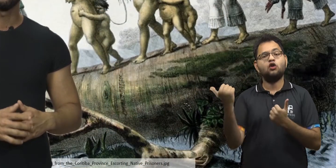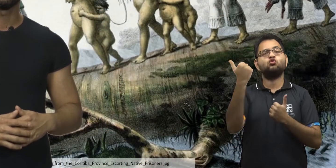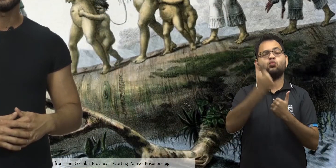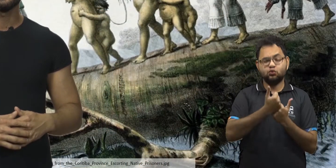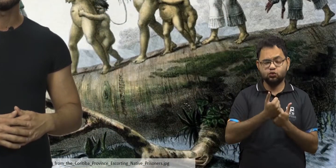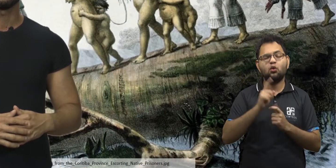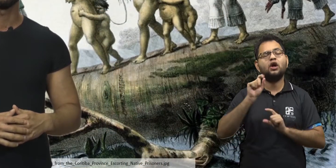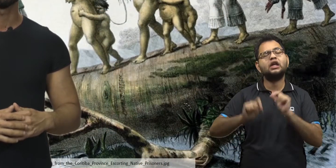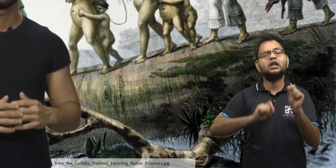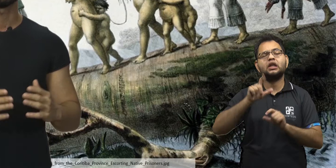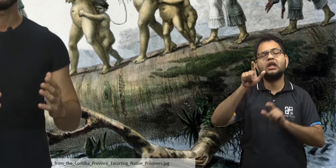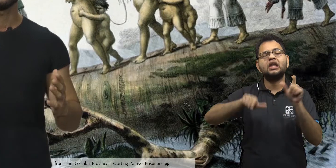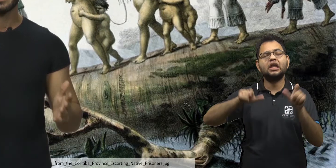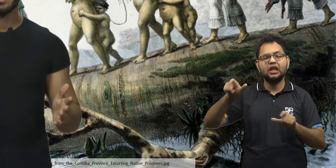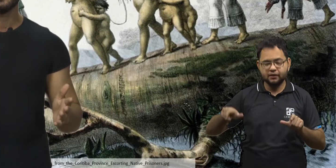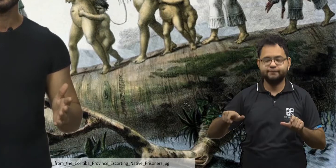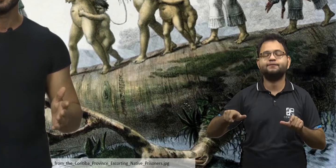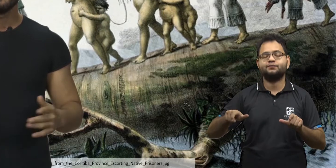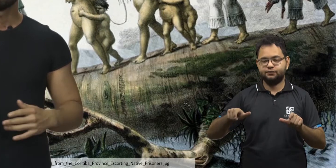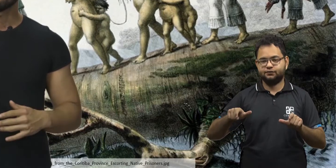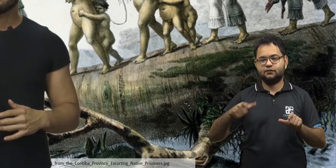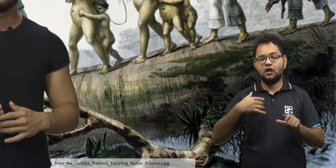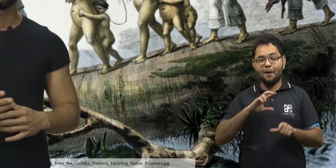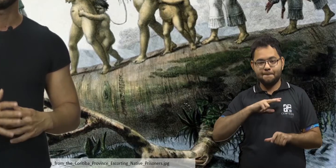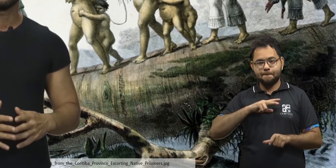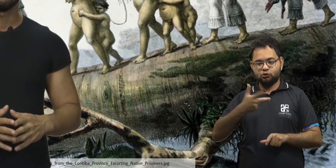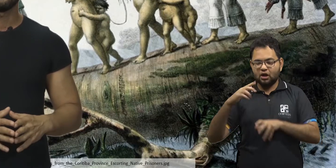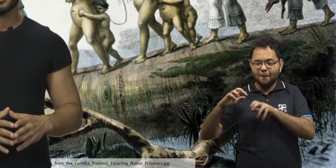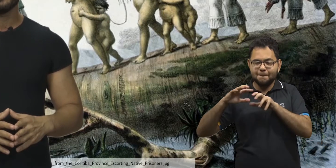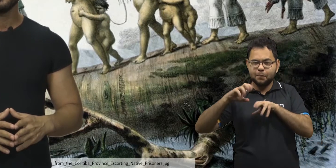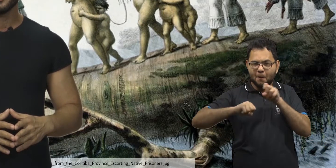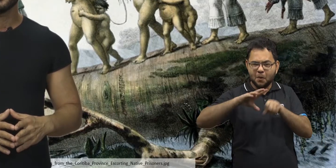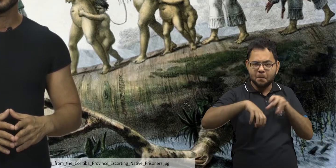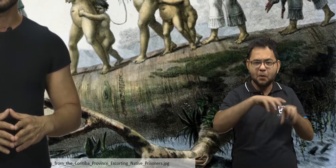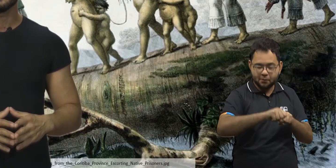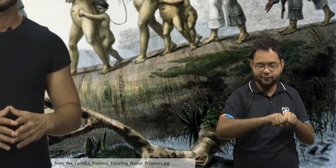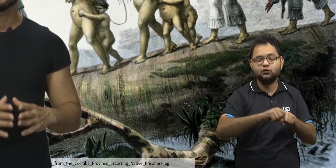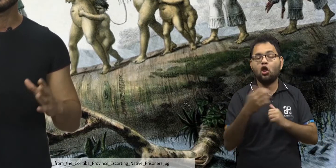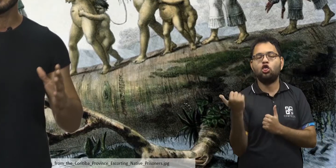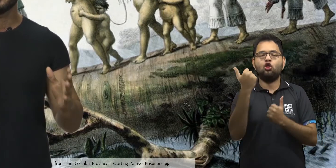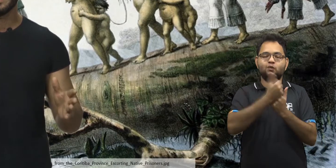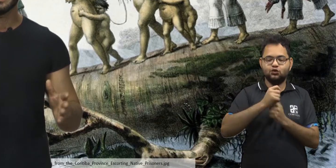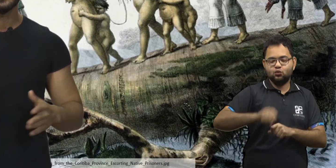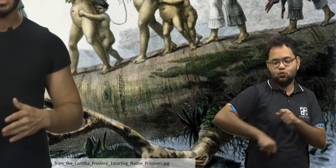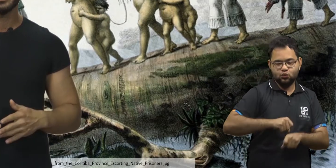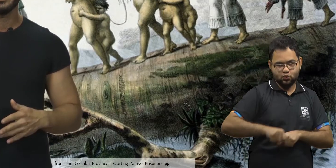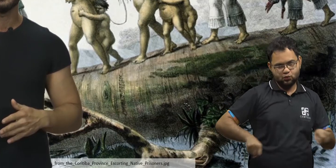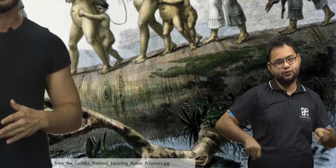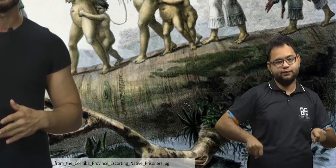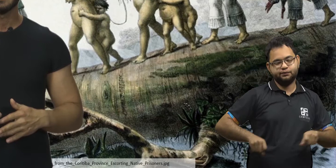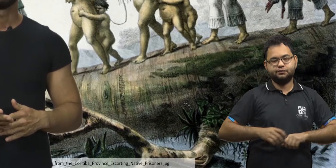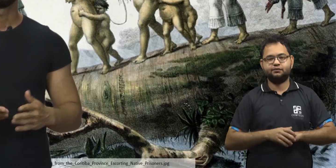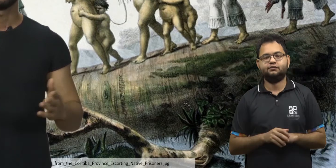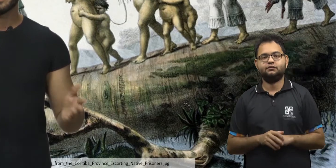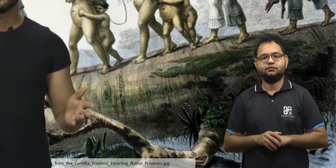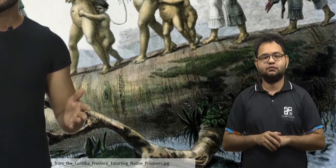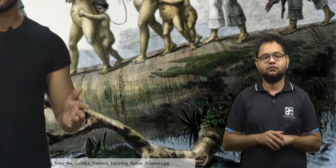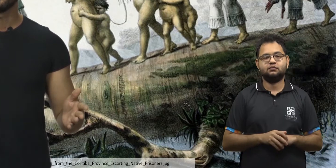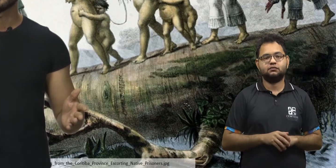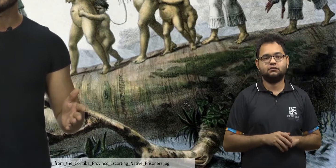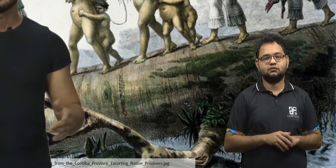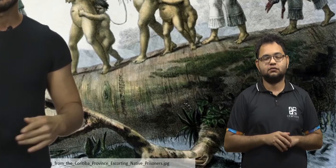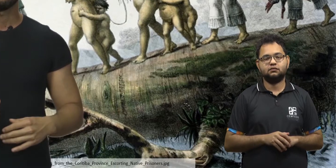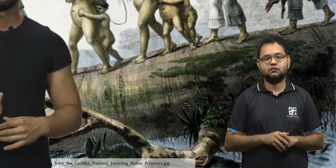colonos portugueses seriam os responsáveis por conduzir a mão de obra indígena nessas nossas vilas e aldeias. No final